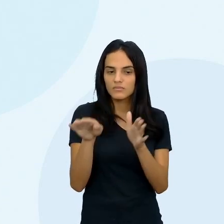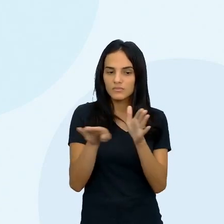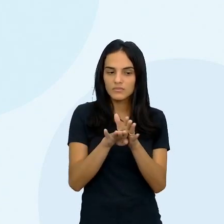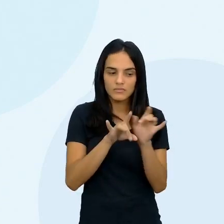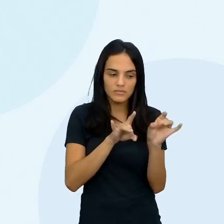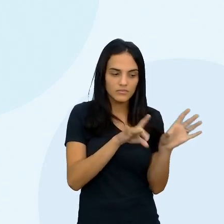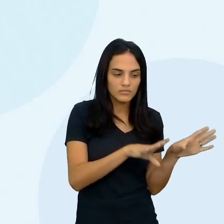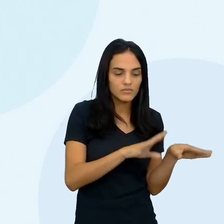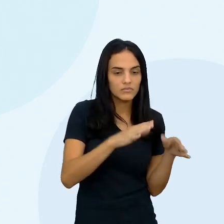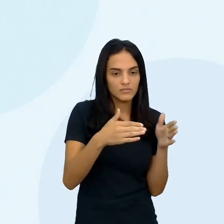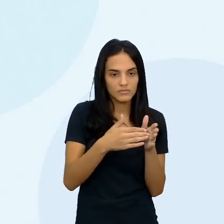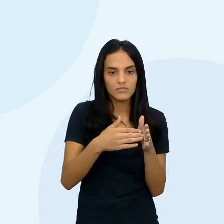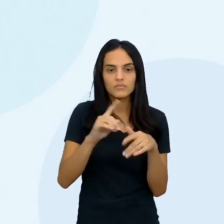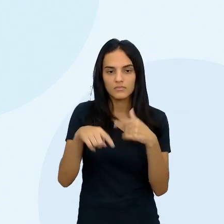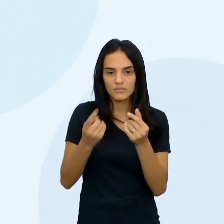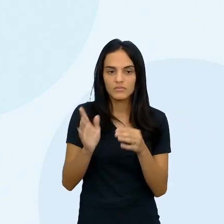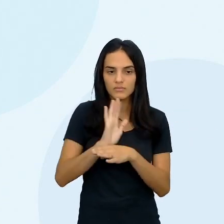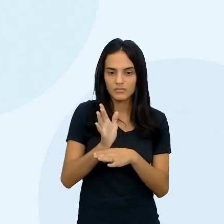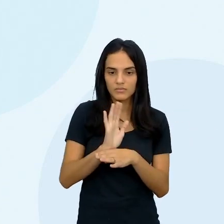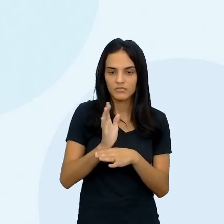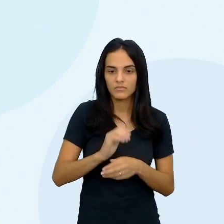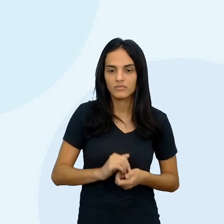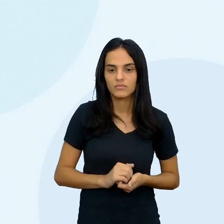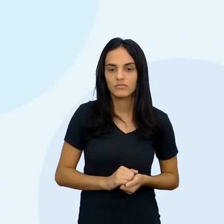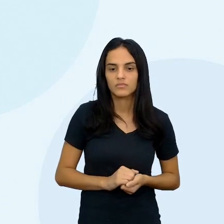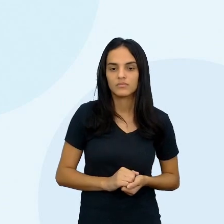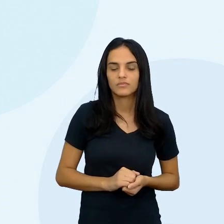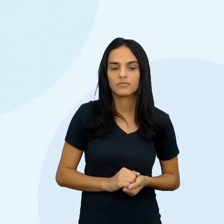até o seu retorno. Por favor, vídeo.